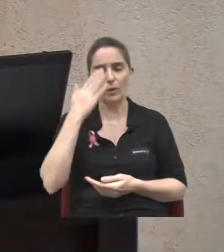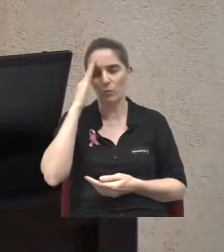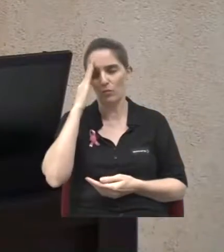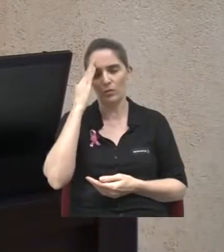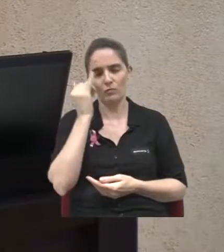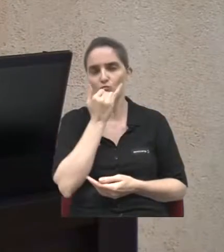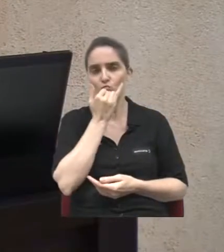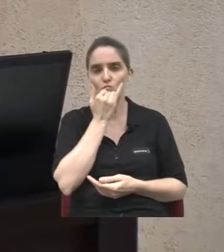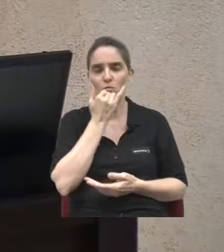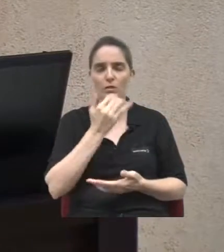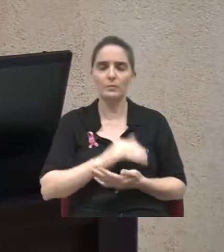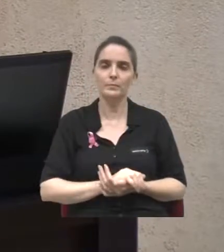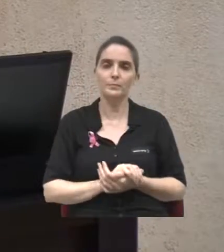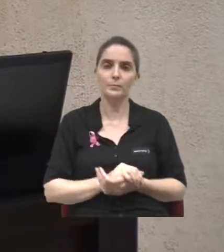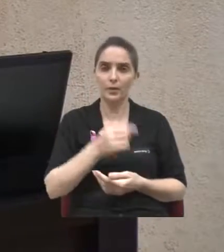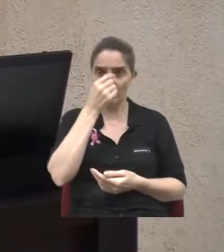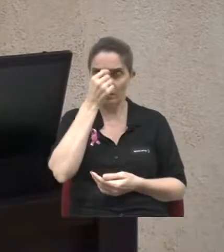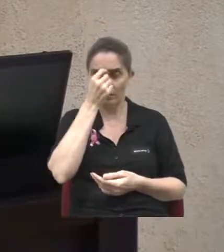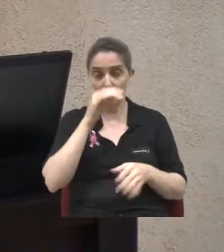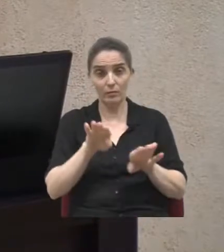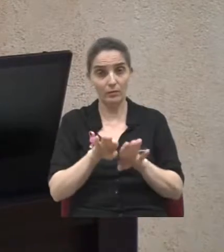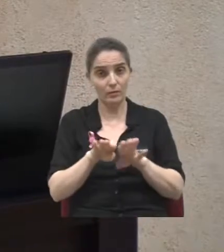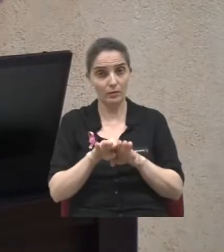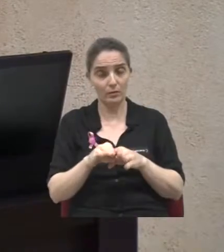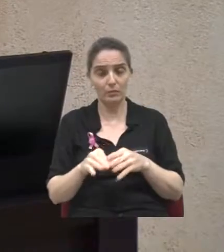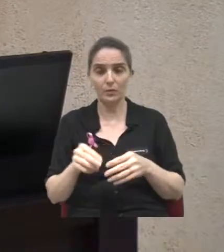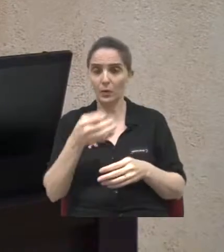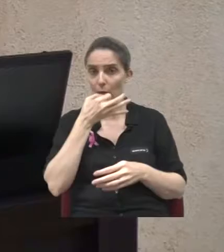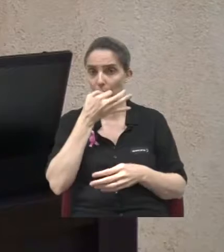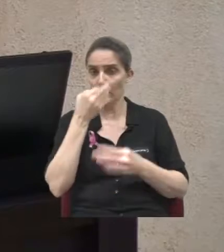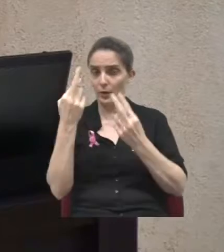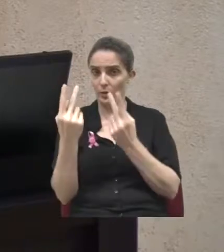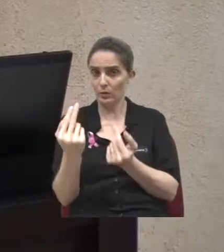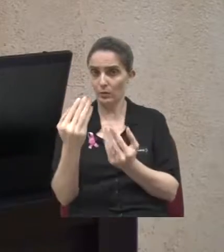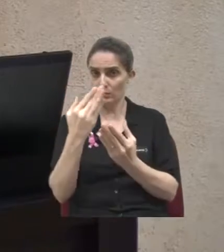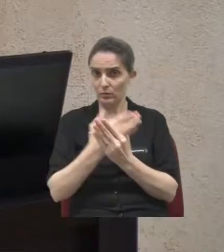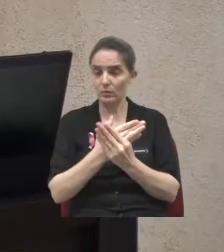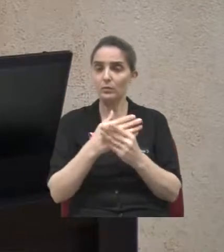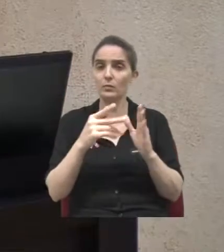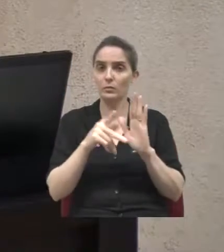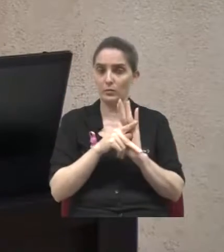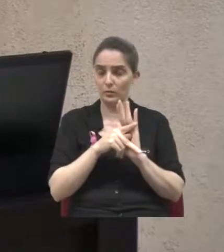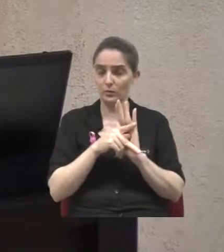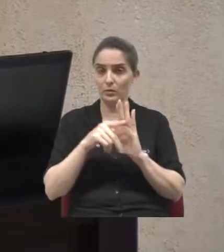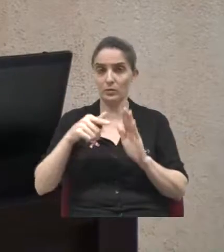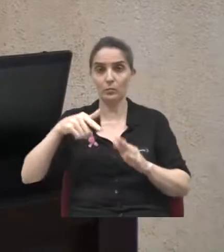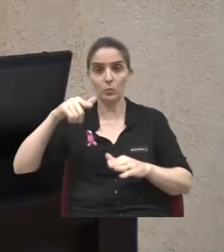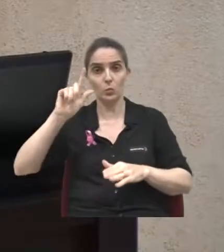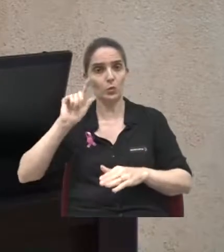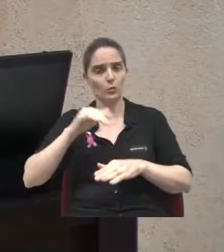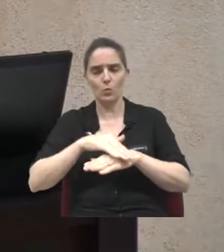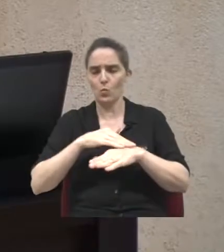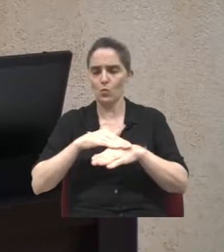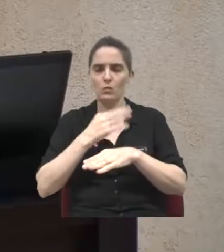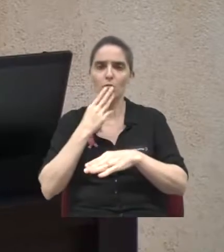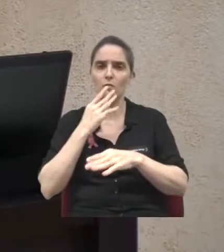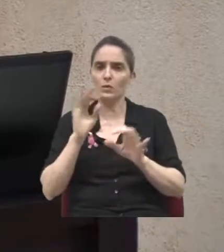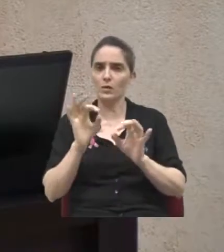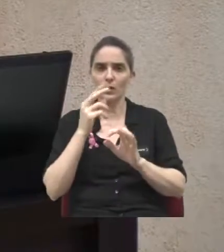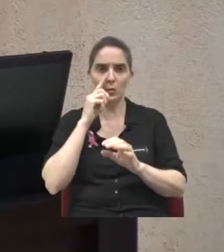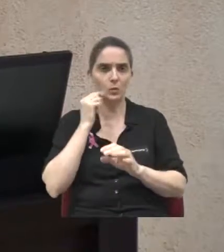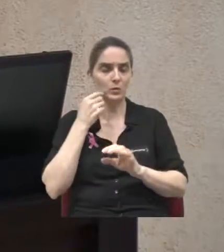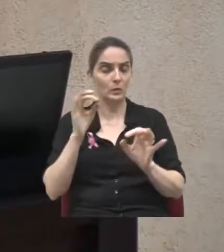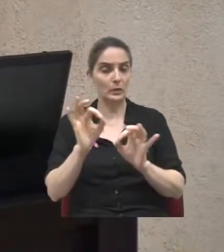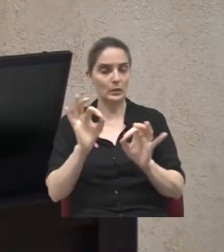sou favorável dessa iniciativa, dessa medida, né? Protocolando um projeto, inclusive antes de, sem falar com o Vaguinho, com o vereador Nilton, que está atuando nessa casa,